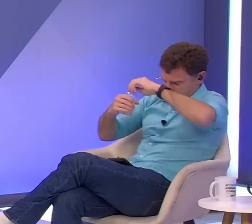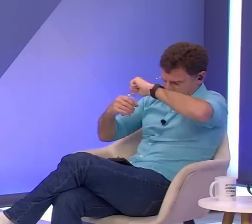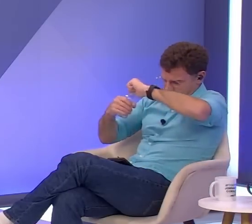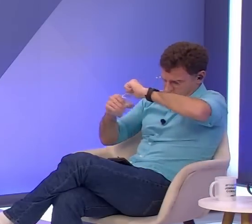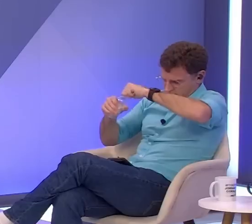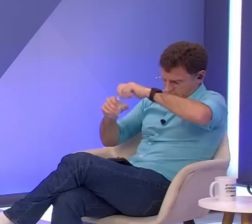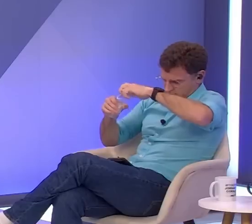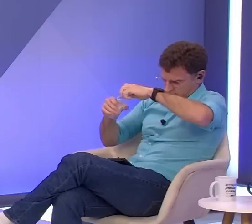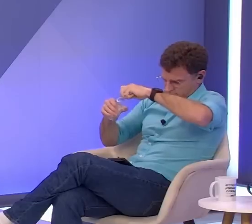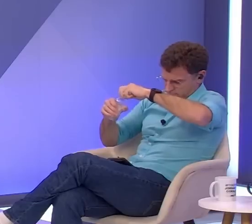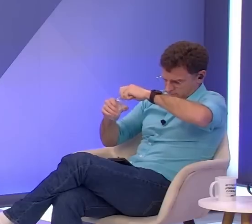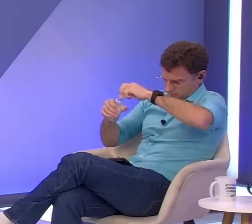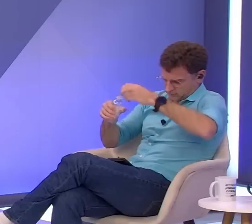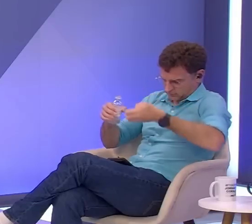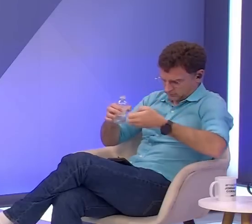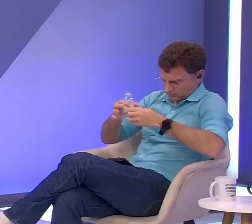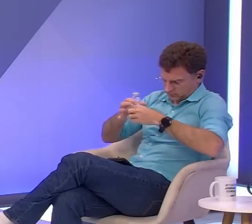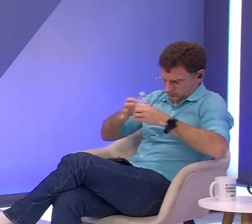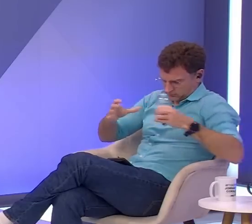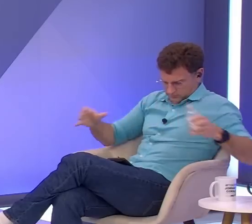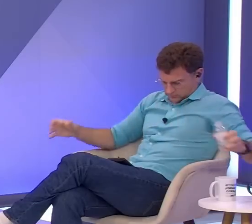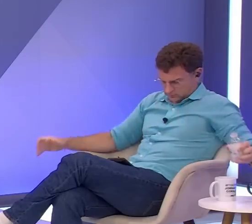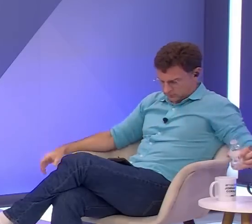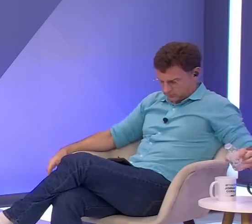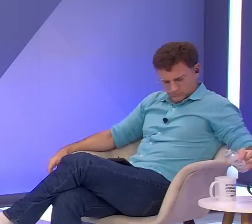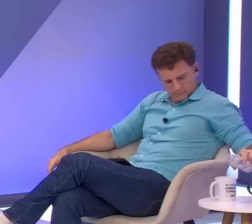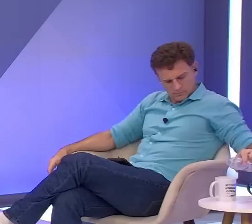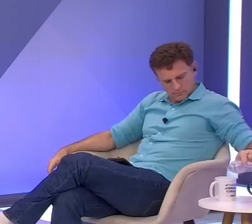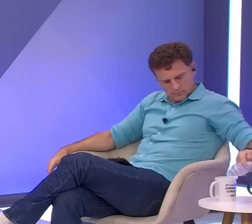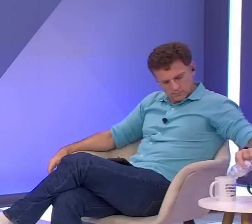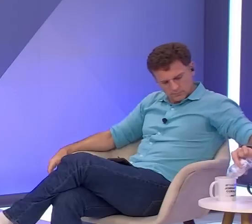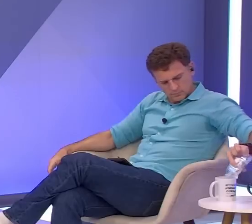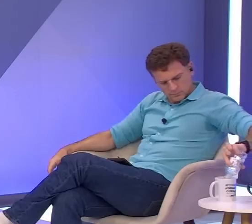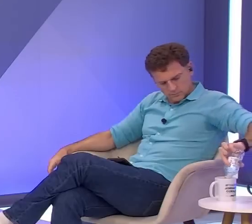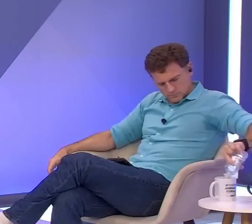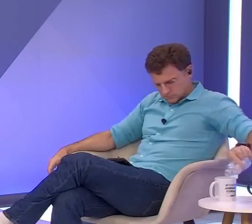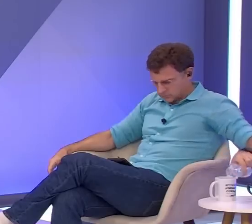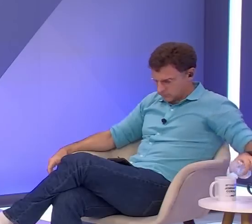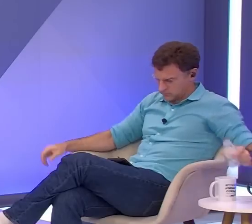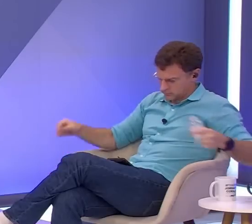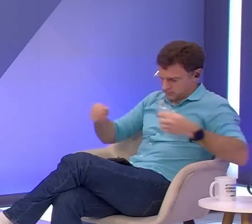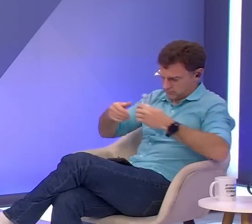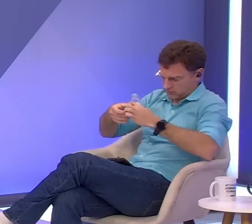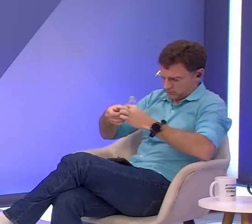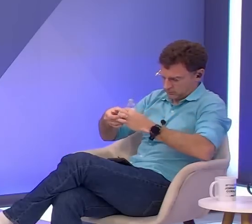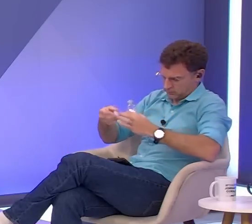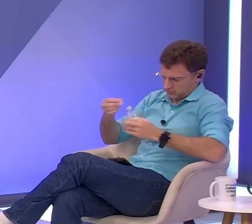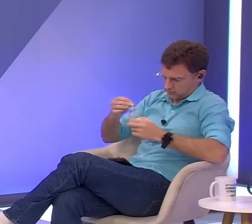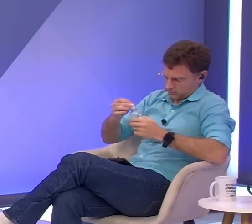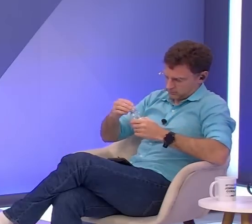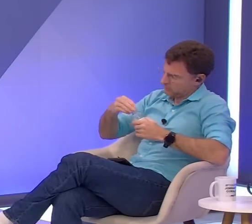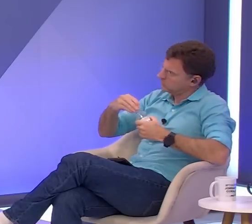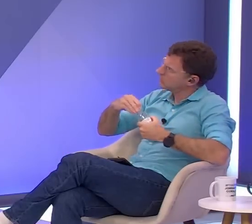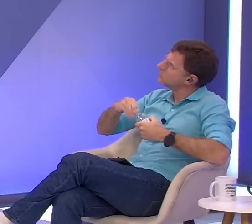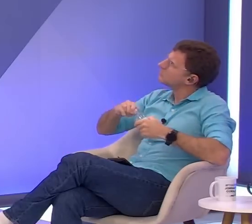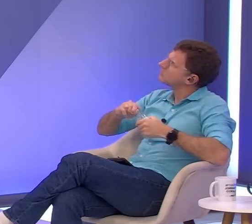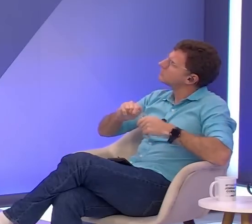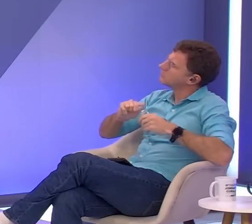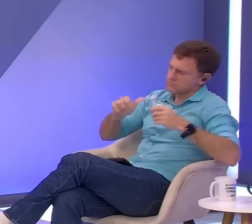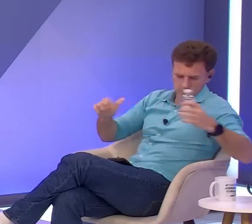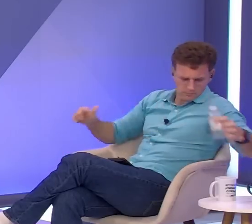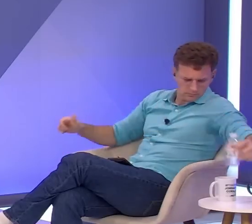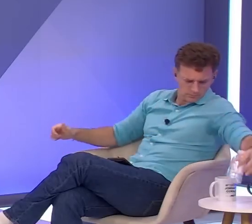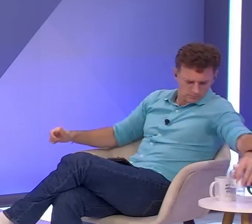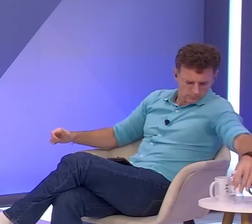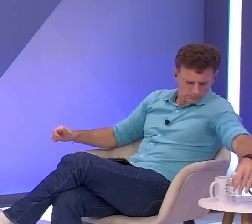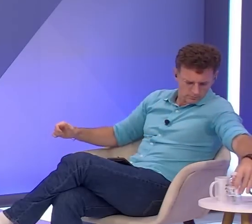de uma certa leitura de Marx em quadrinhos, que acha que o direito é uma superestrutura. E isso